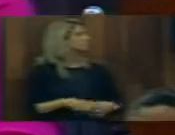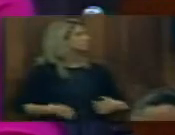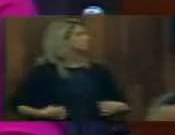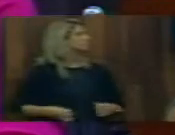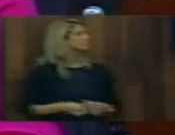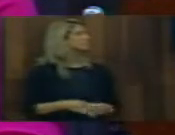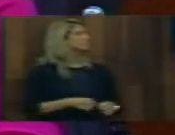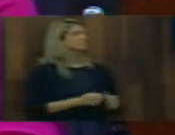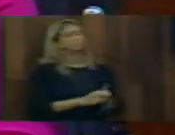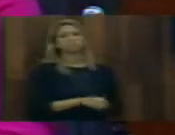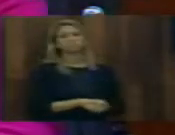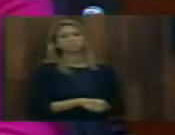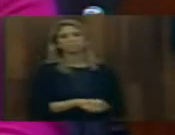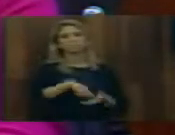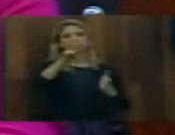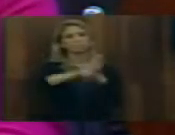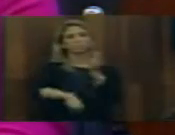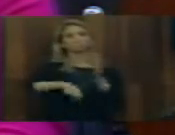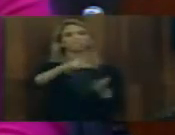Veto